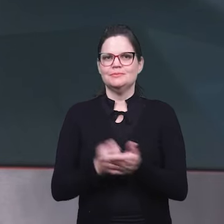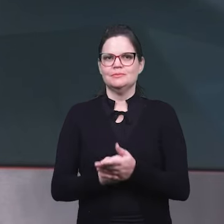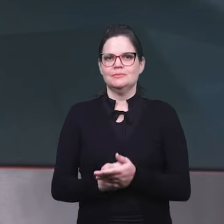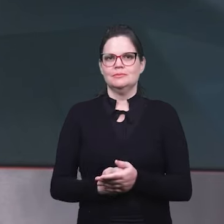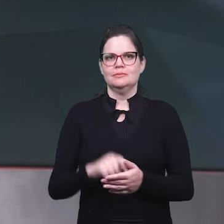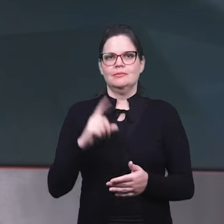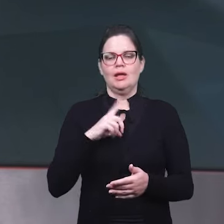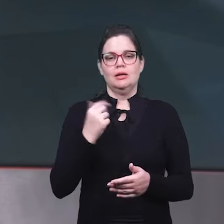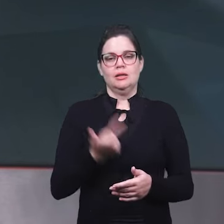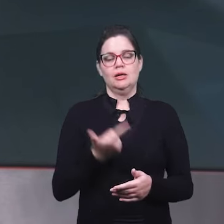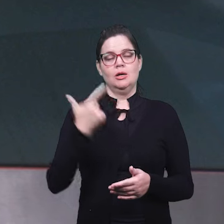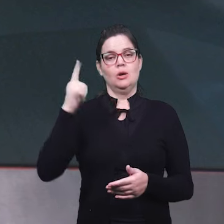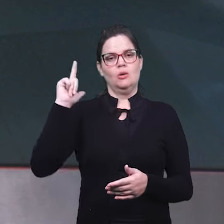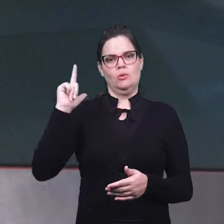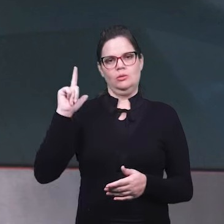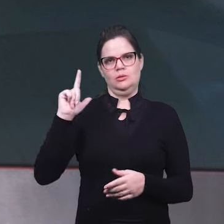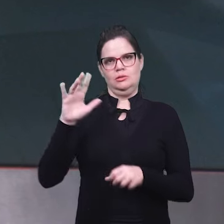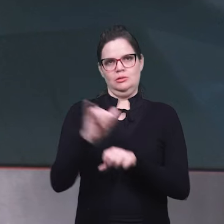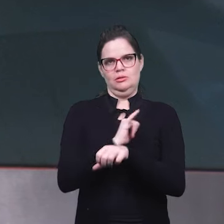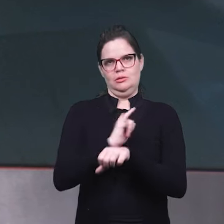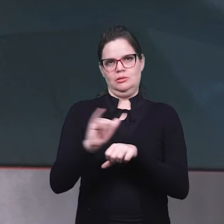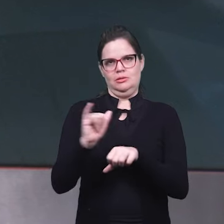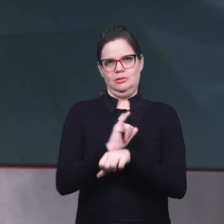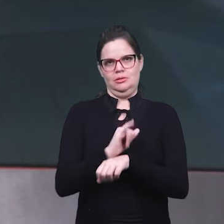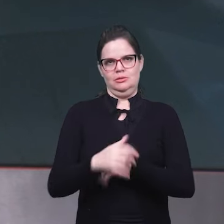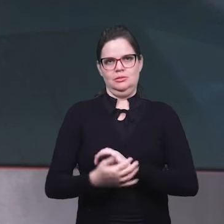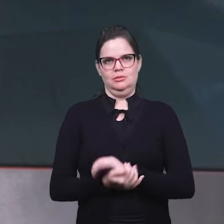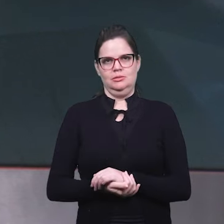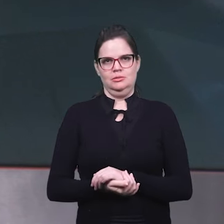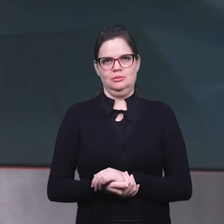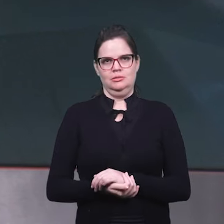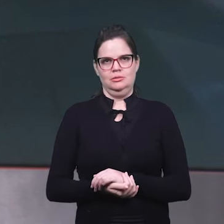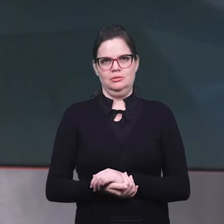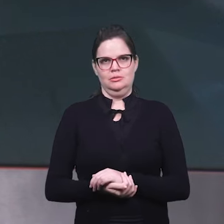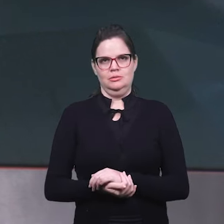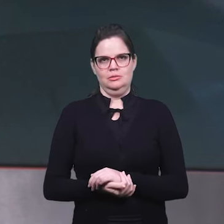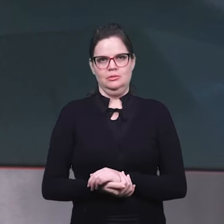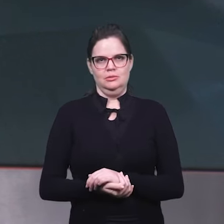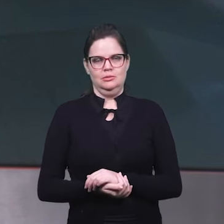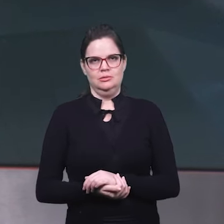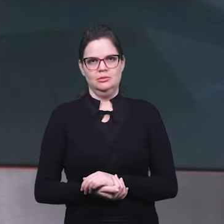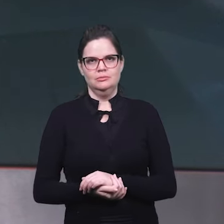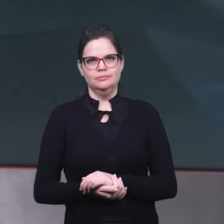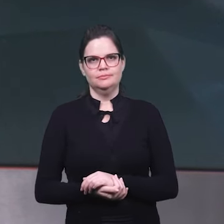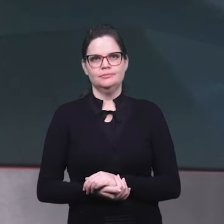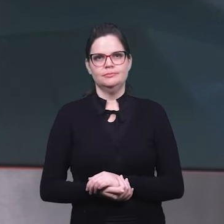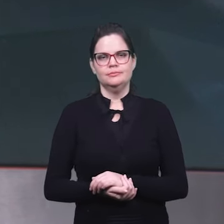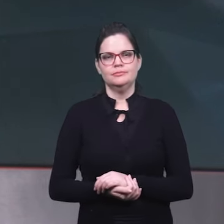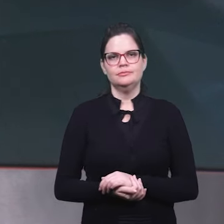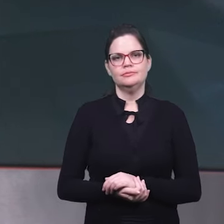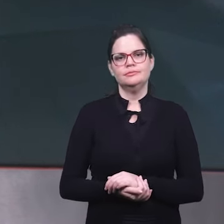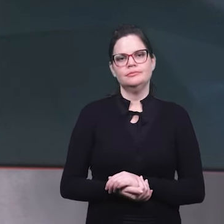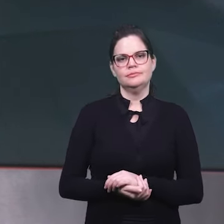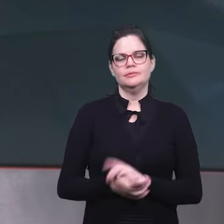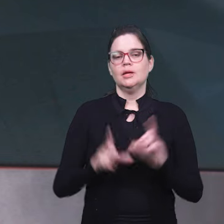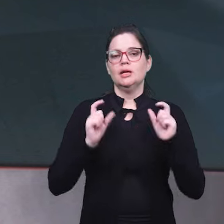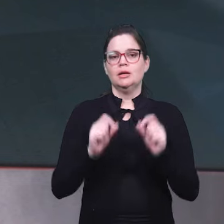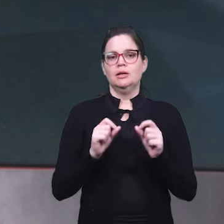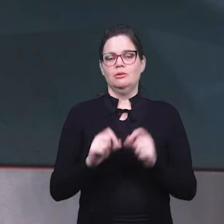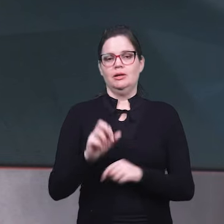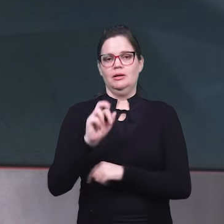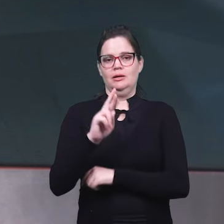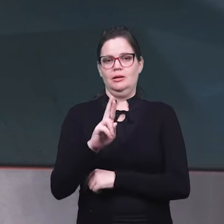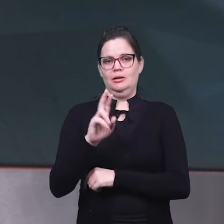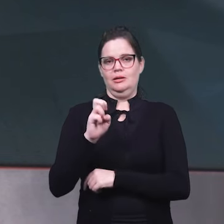tem mais jeito, aí abre uma janela. No início, depois ela pode transformar numa